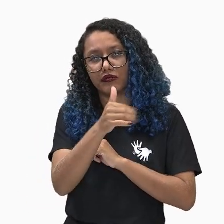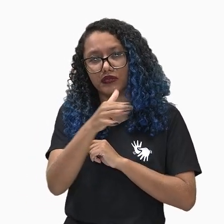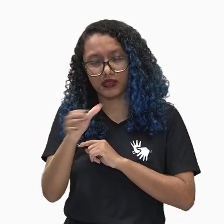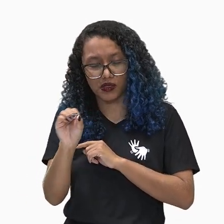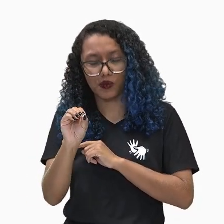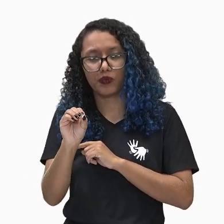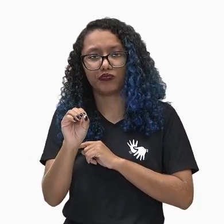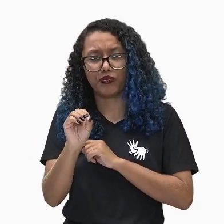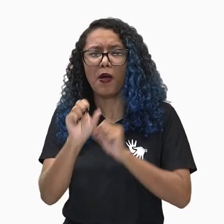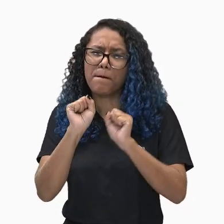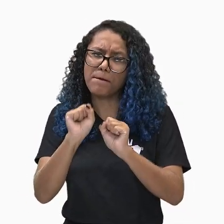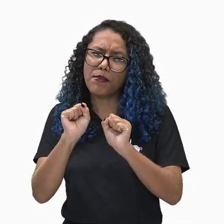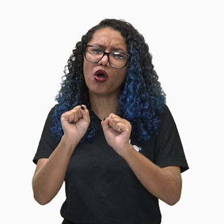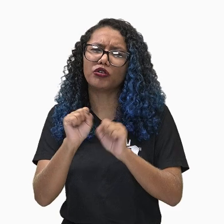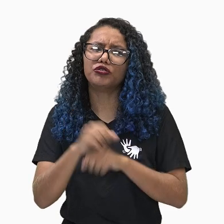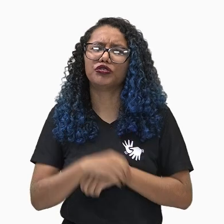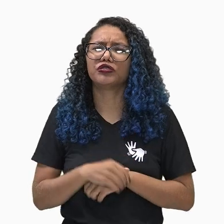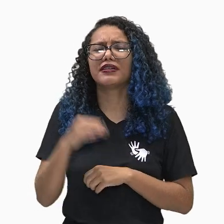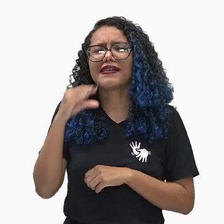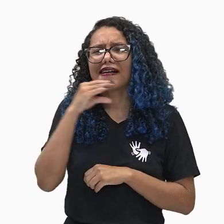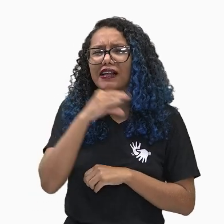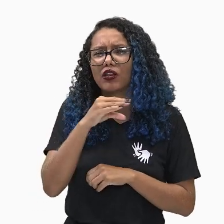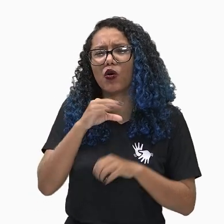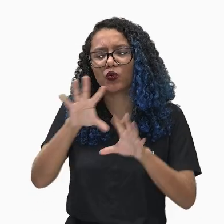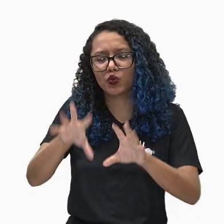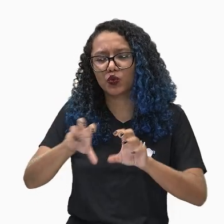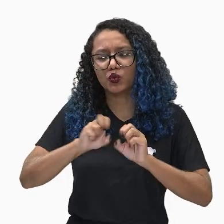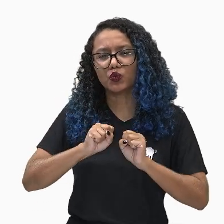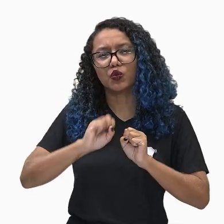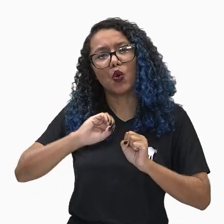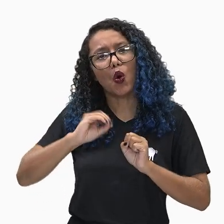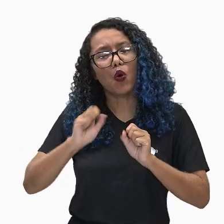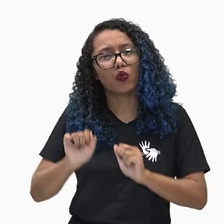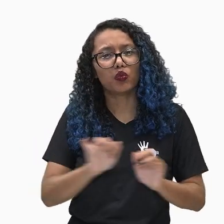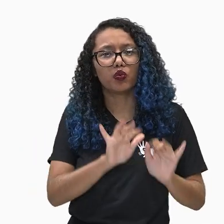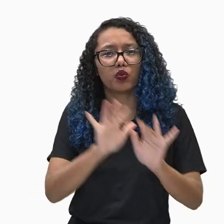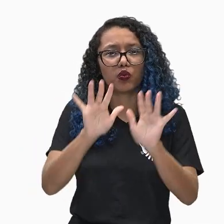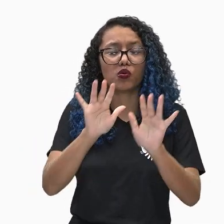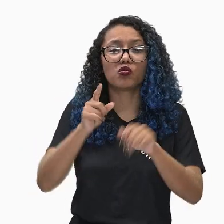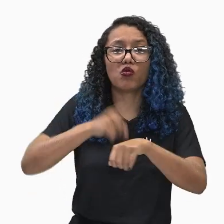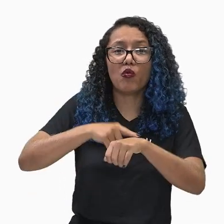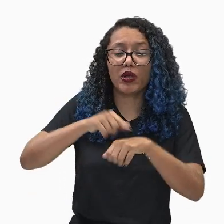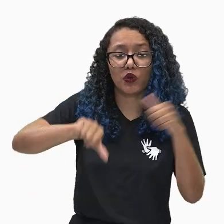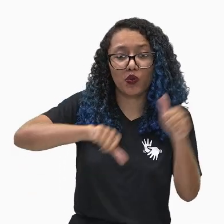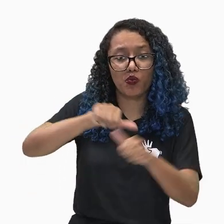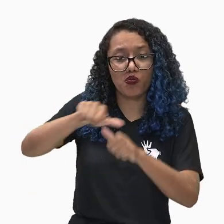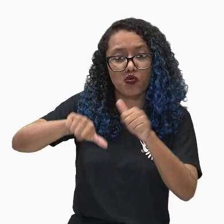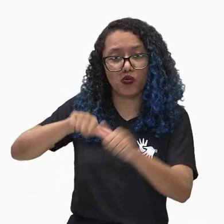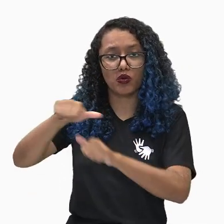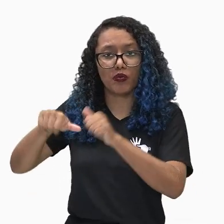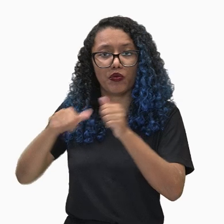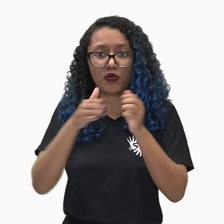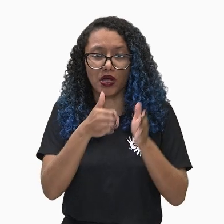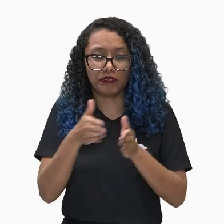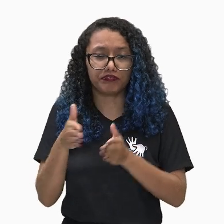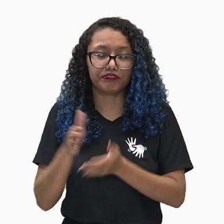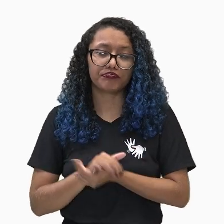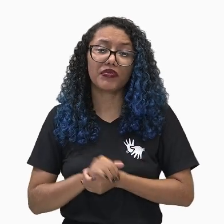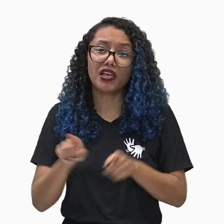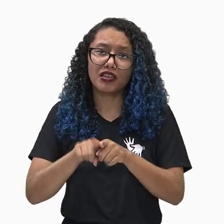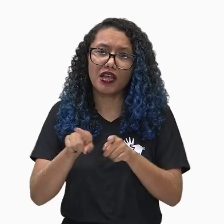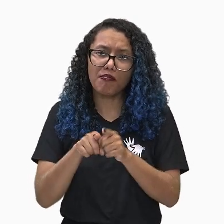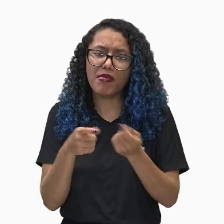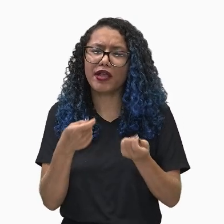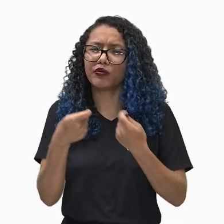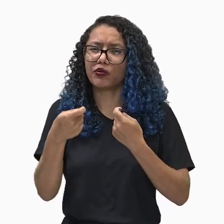libera uma grande quantidade de calor ao mudar de fase. E é crucial para a regulação térmica dos organismos,